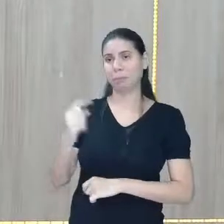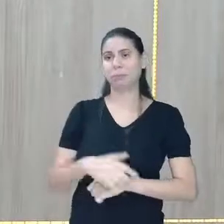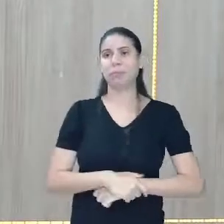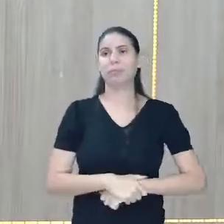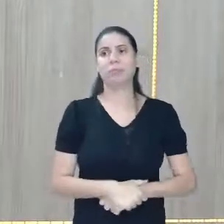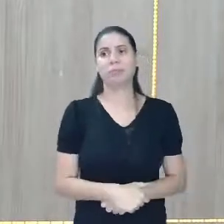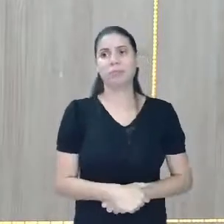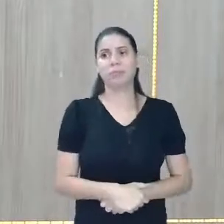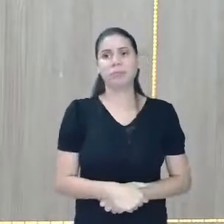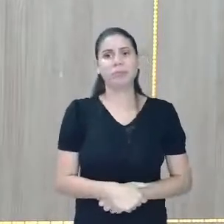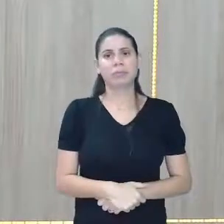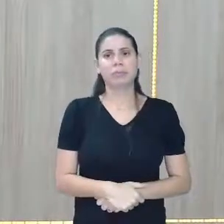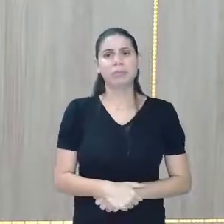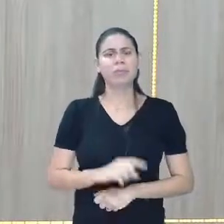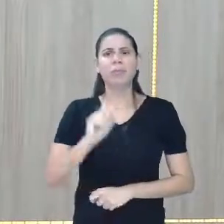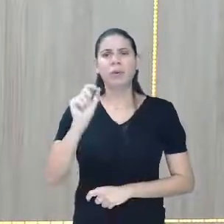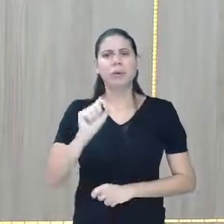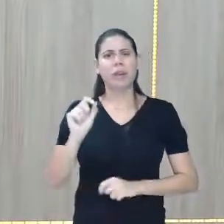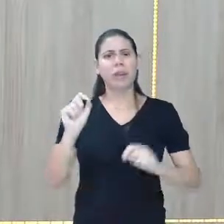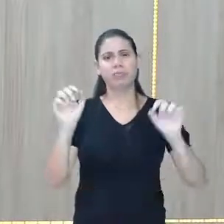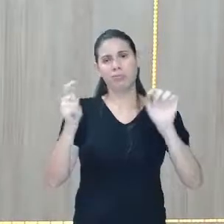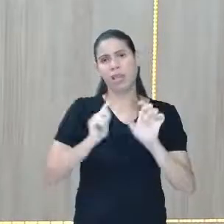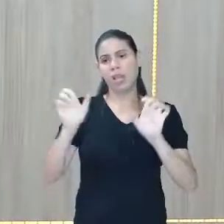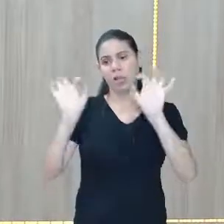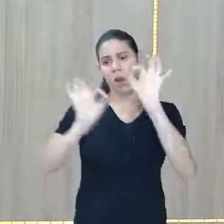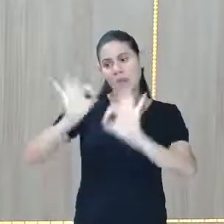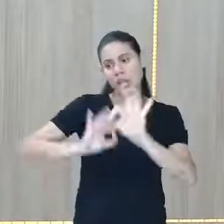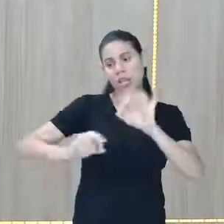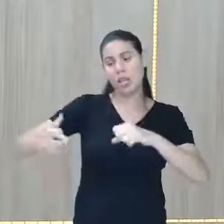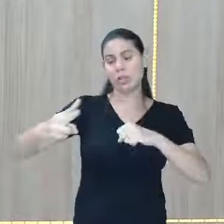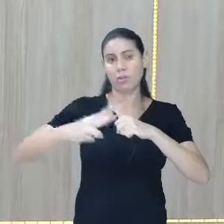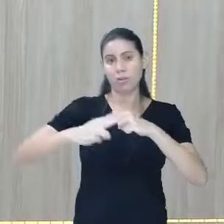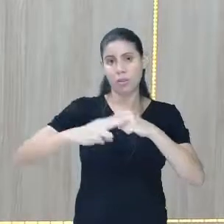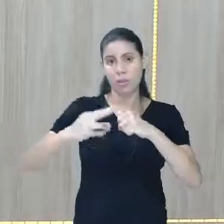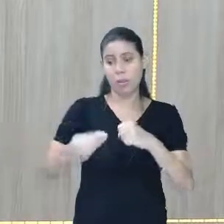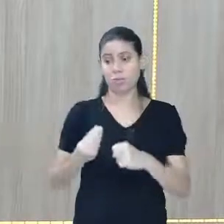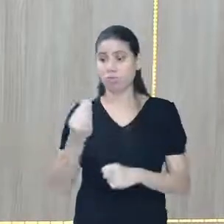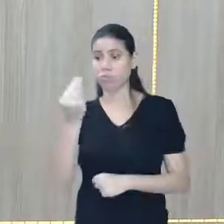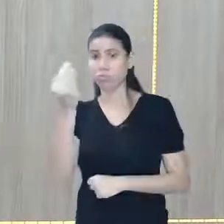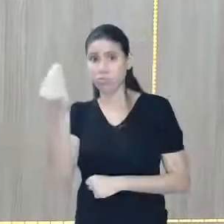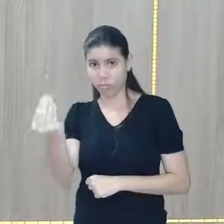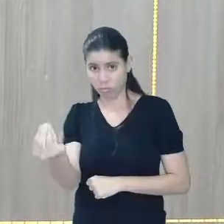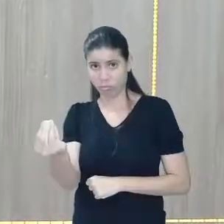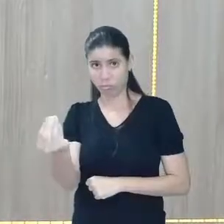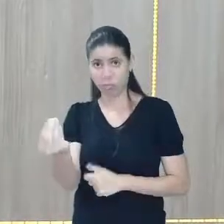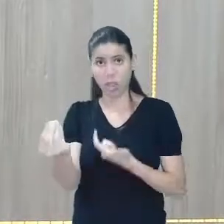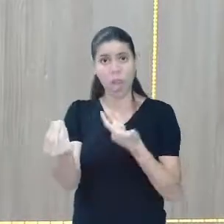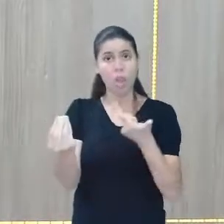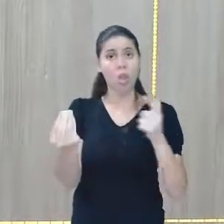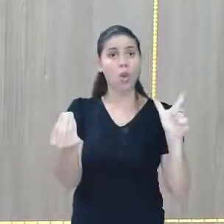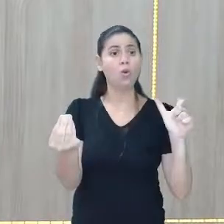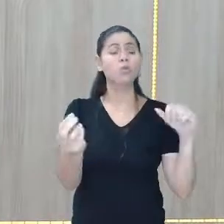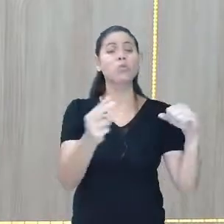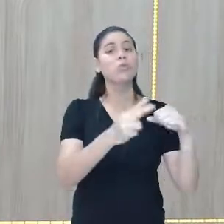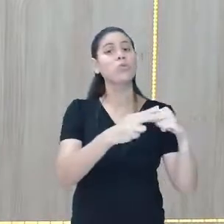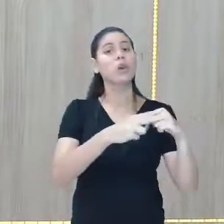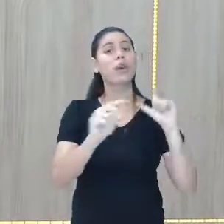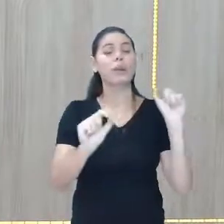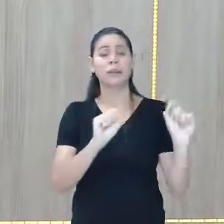I'm working. Ou seja, é uma estrutura verbal usando o would, oferecendo alguma coisa, e outra estrutura